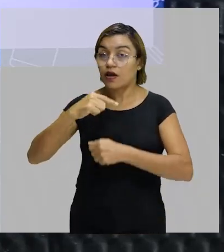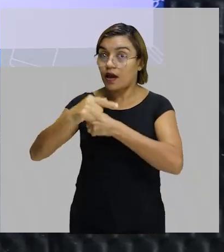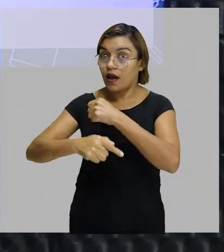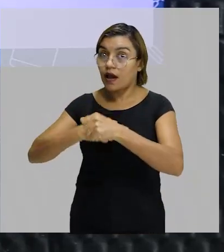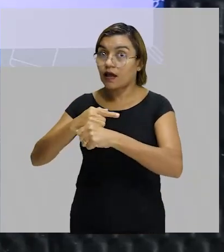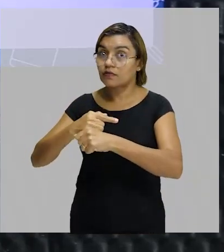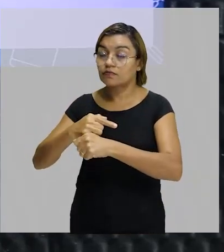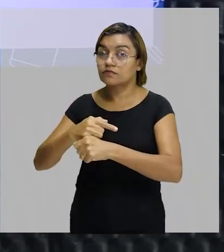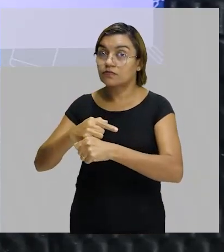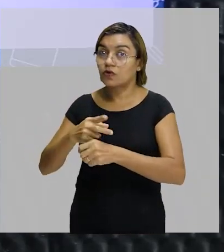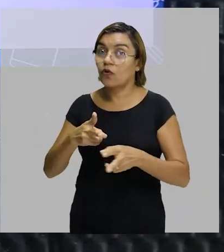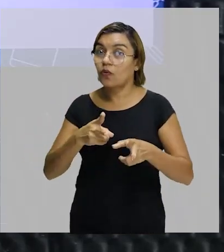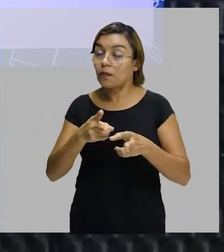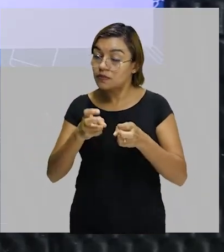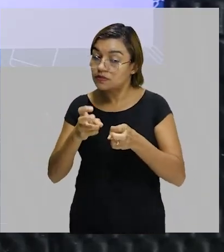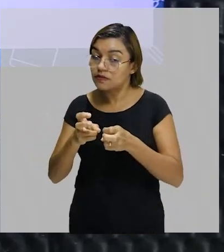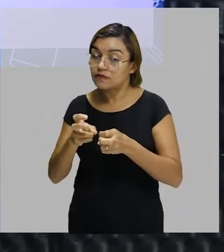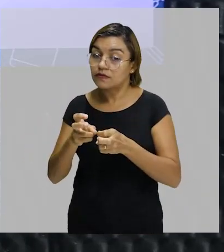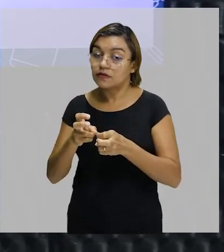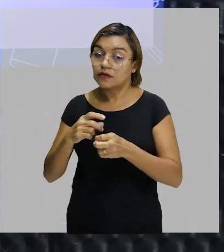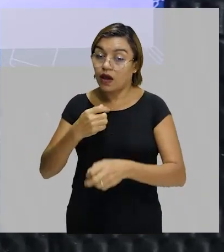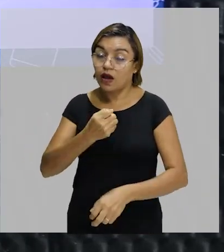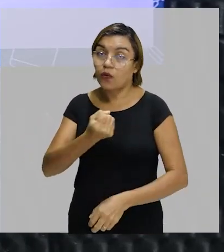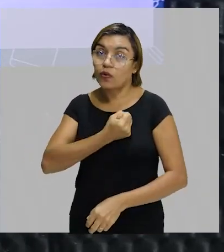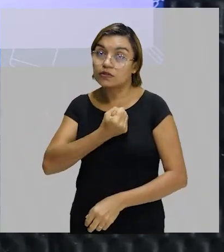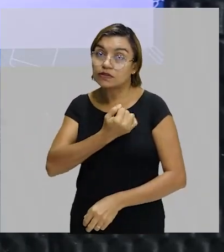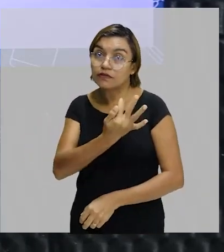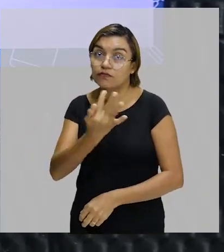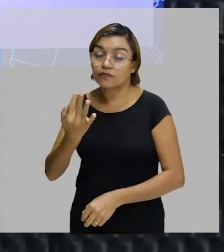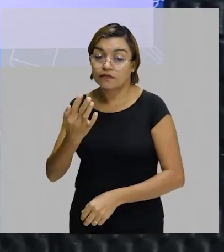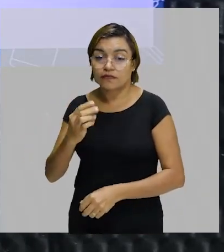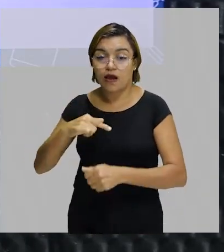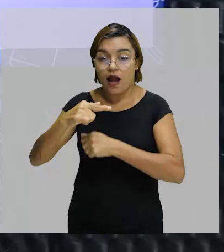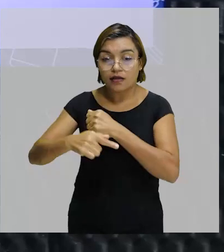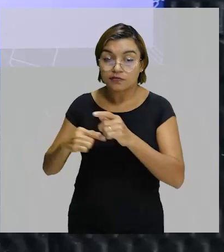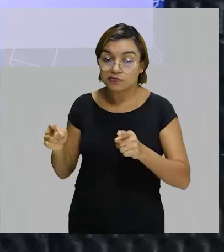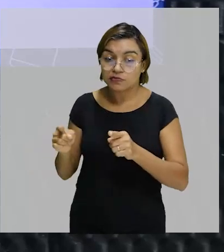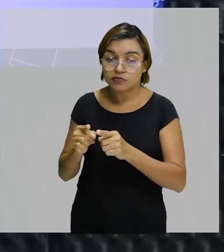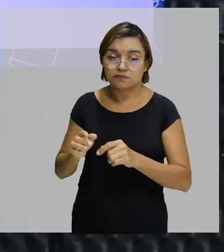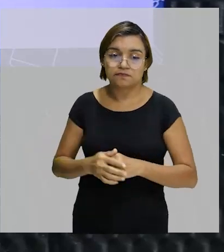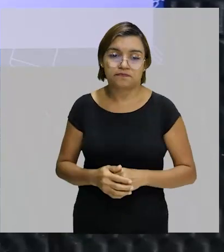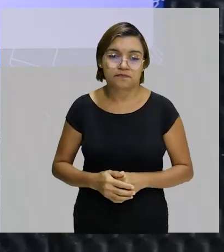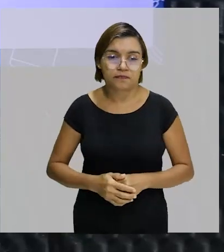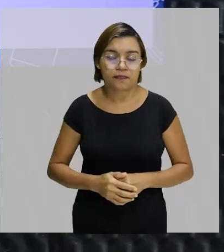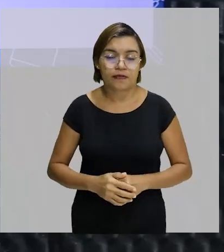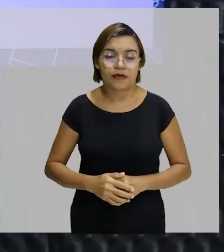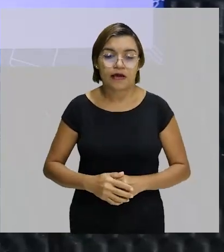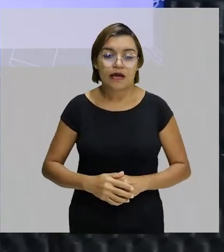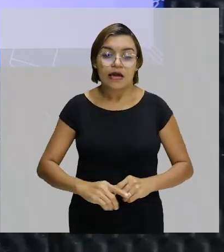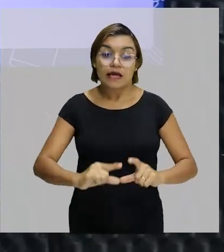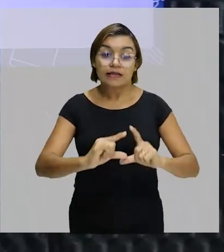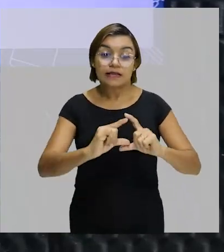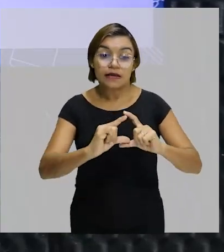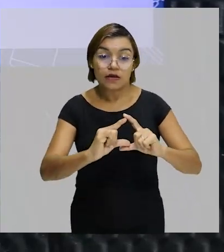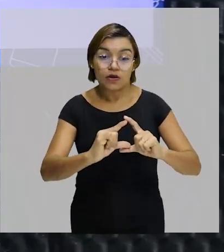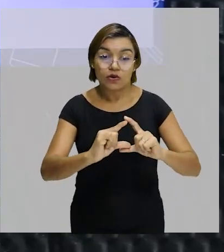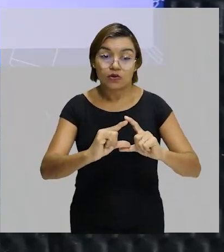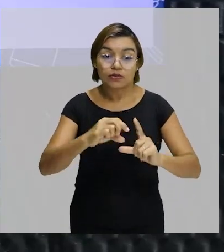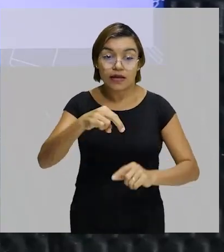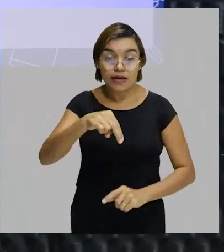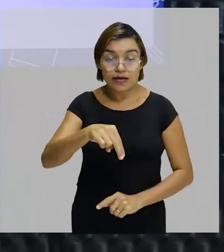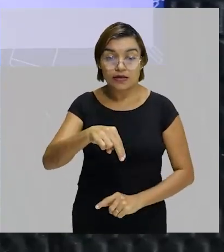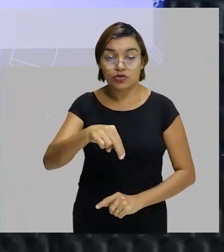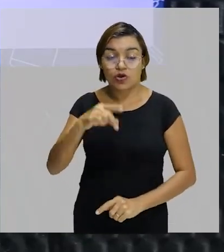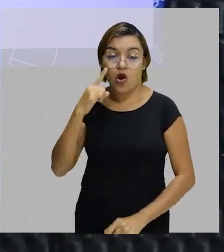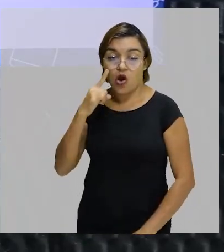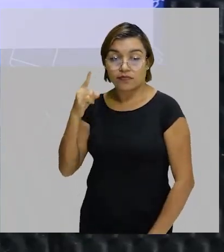diminuiu, certo? Então, o ΔN, que é a variação na quantidade de átomos, número de átomos final menos número de